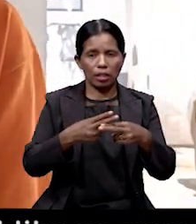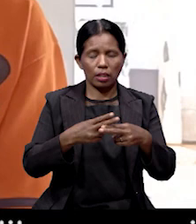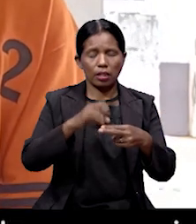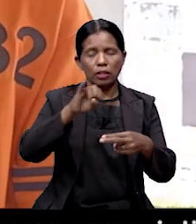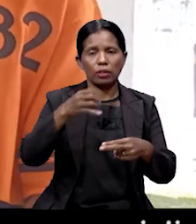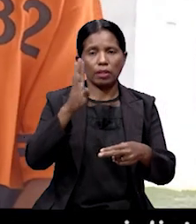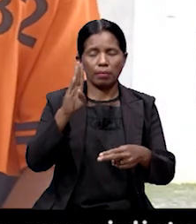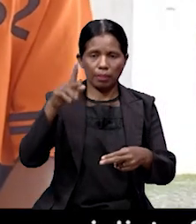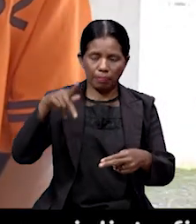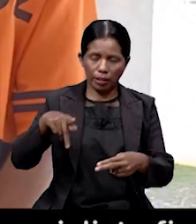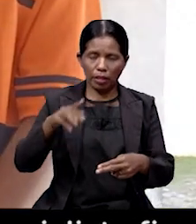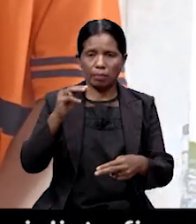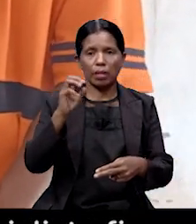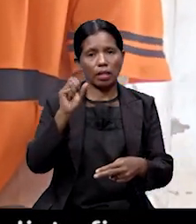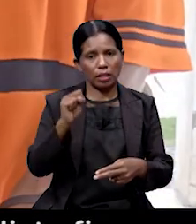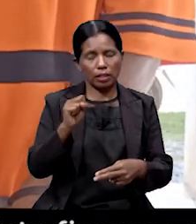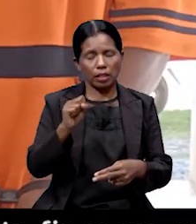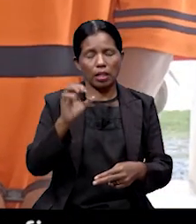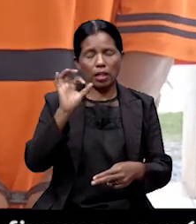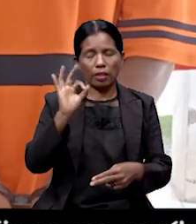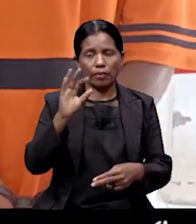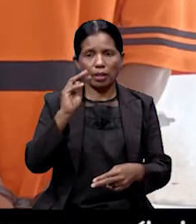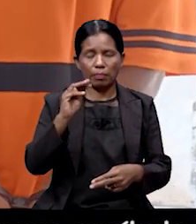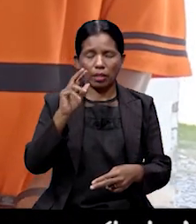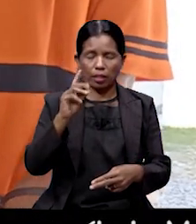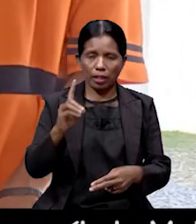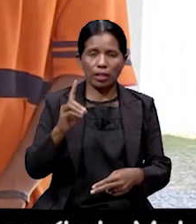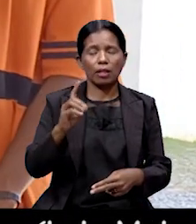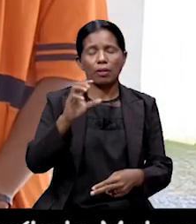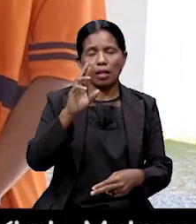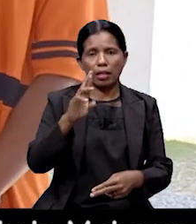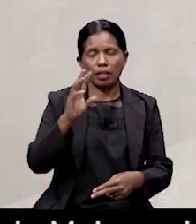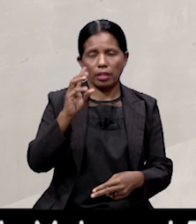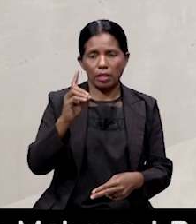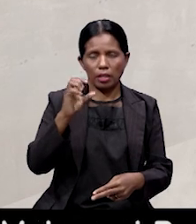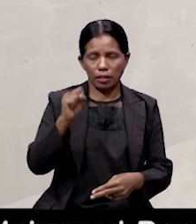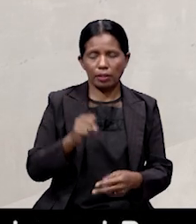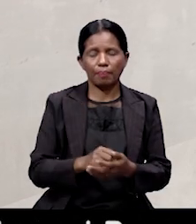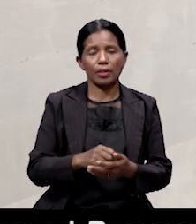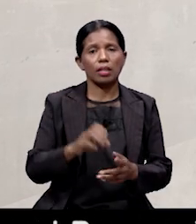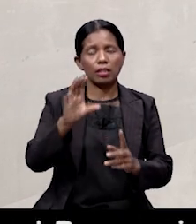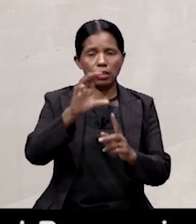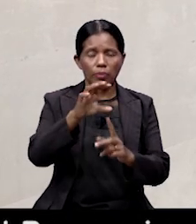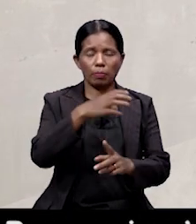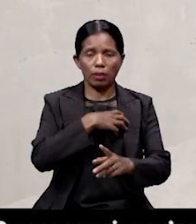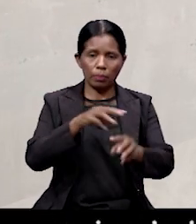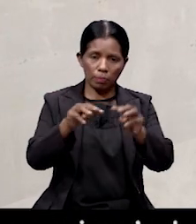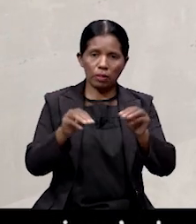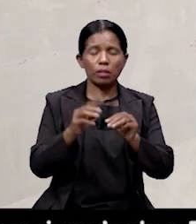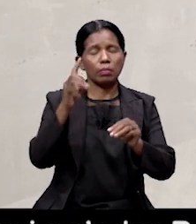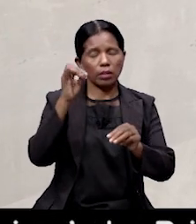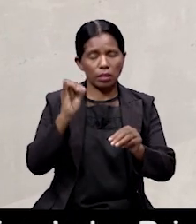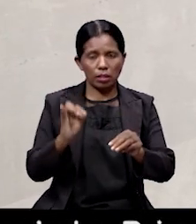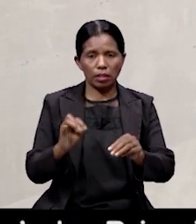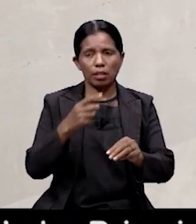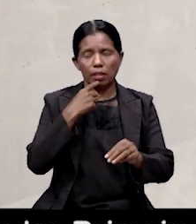ZBP, MS, FMD no RDS. Comandante Penitele Município de Ilha, Superintendente Sef Henrique da